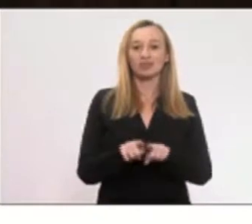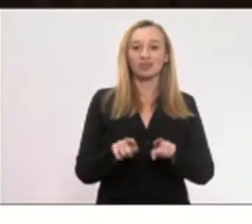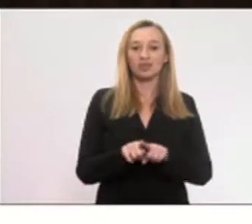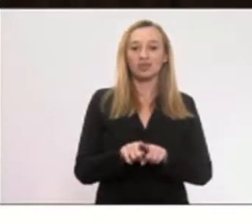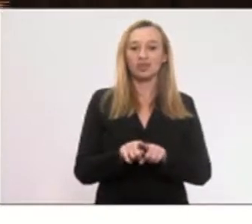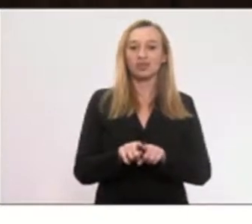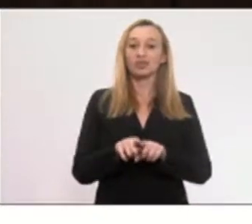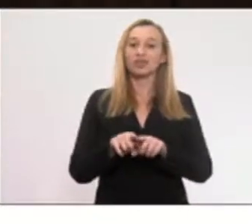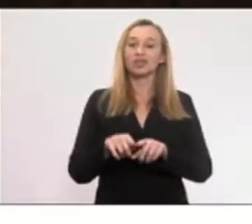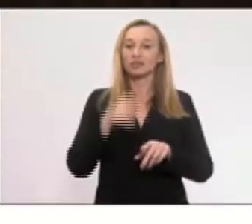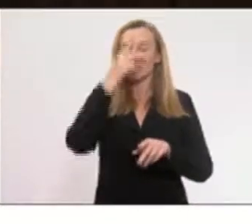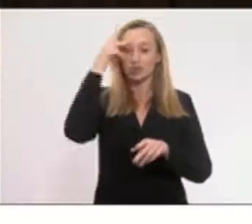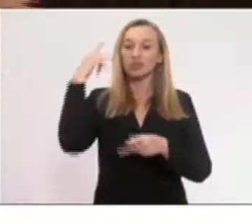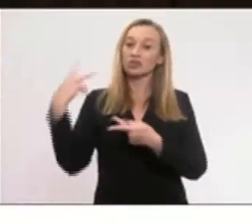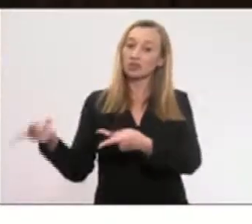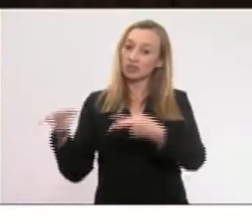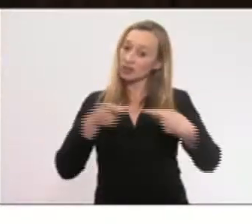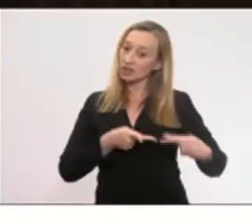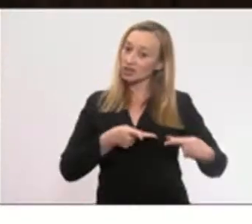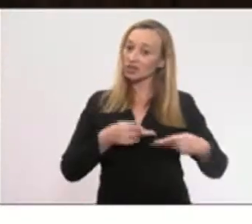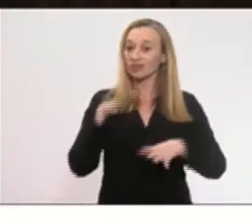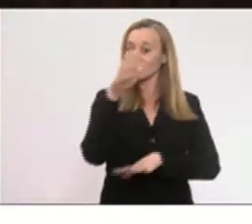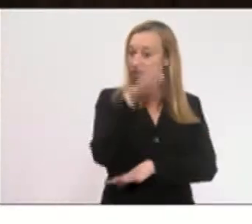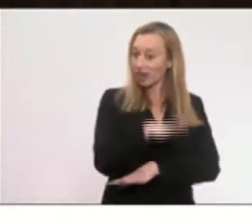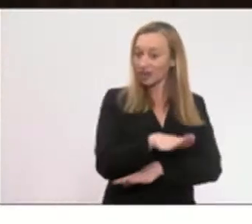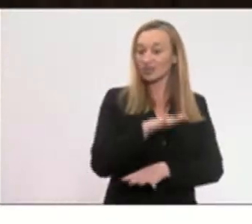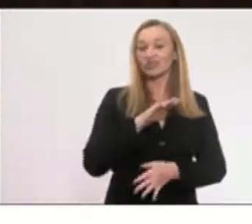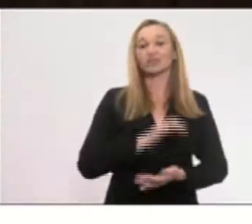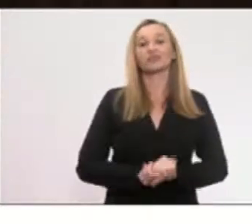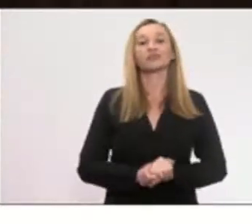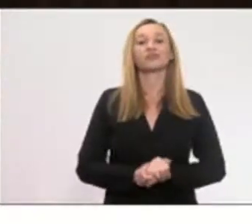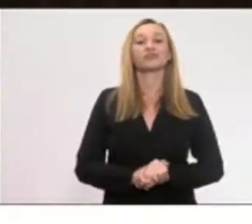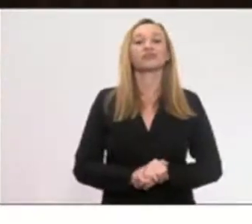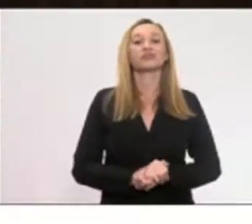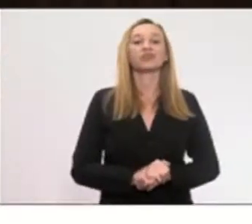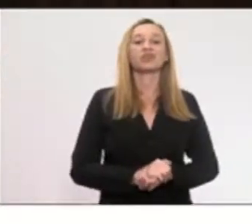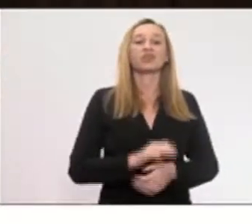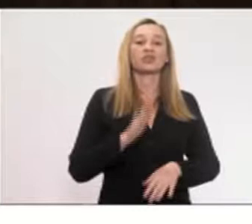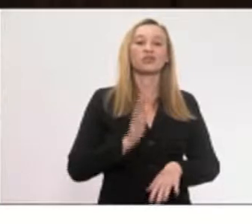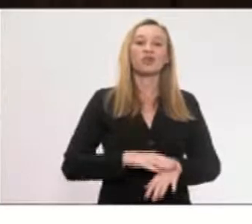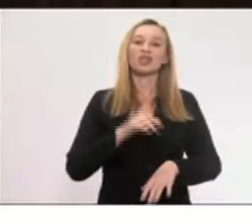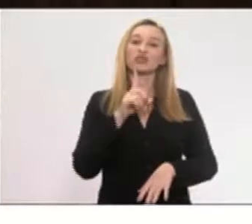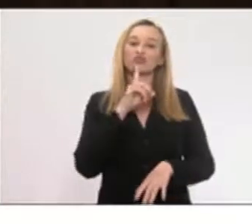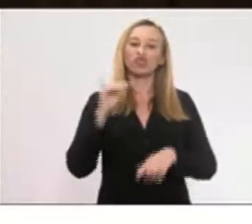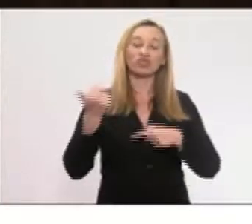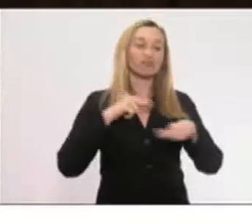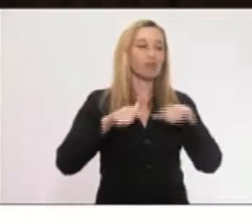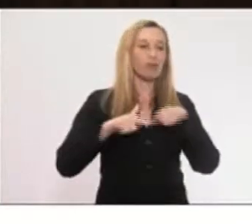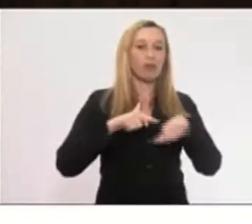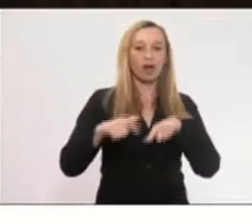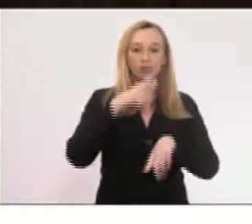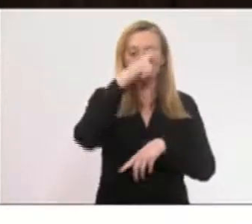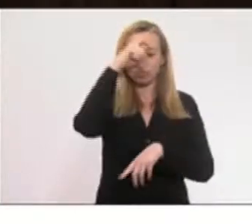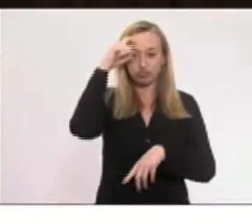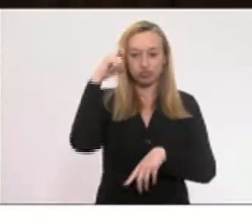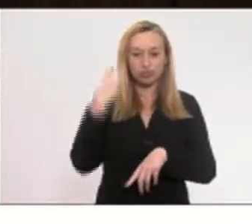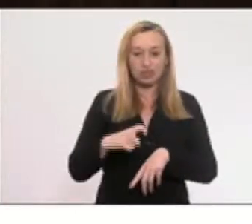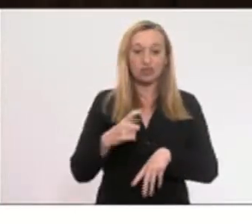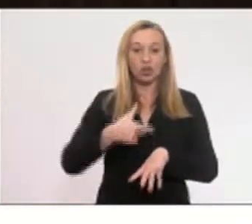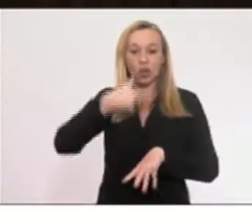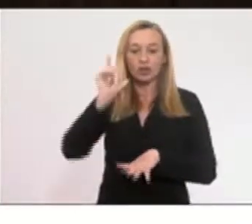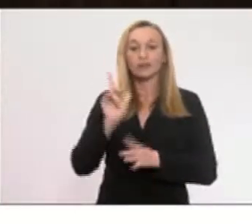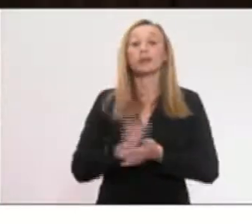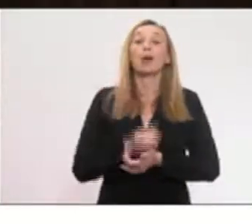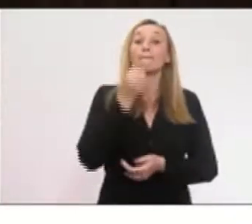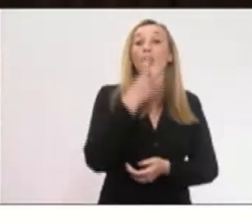nessa tarde, saudar mais um dia após trabalhos intensos no nosso dia de ontem.